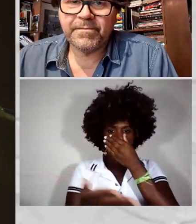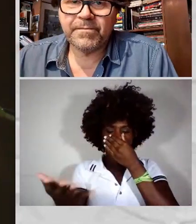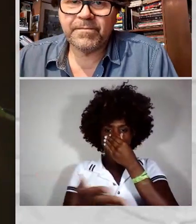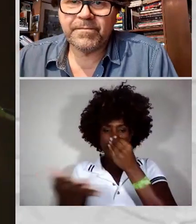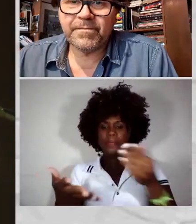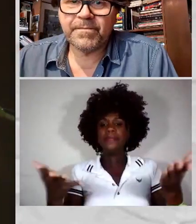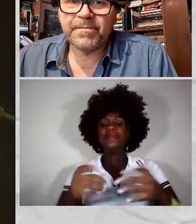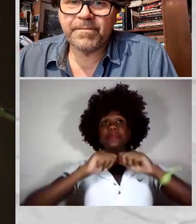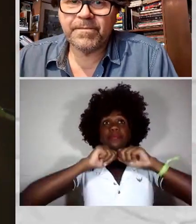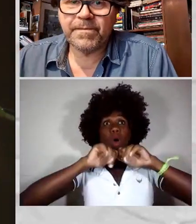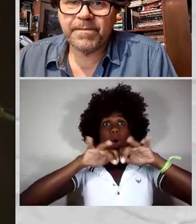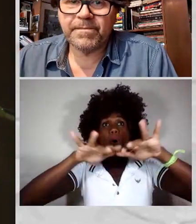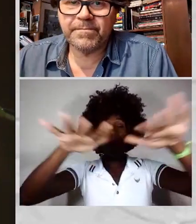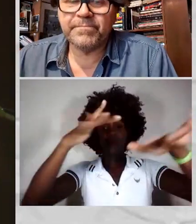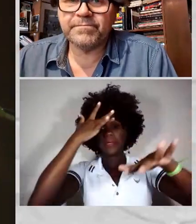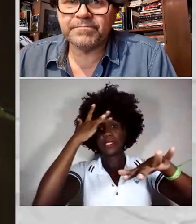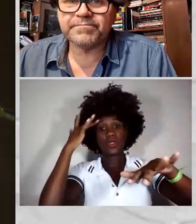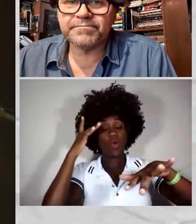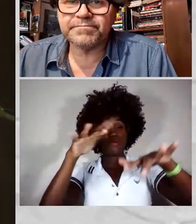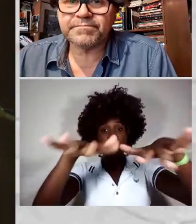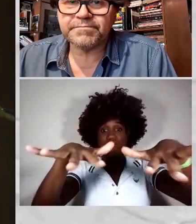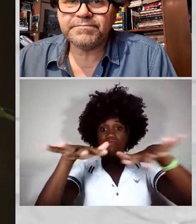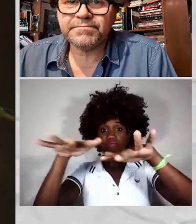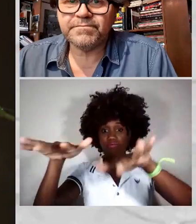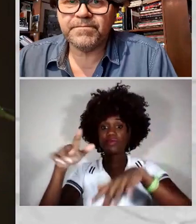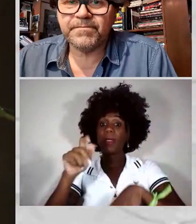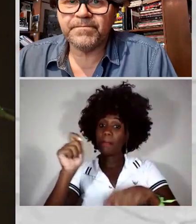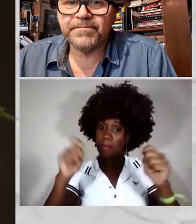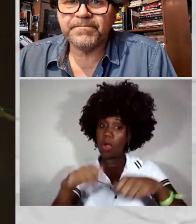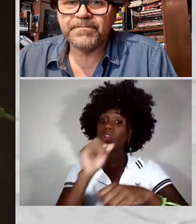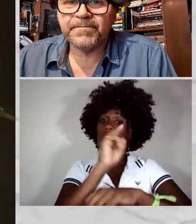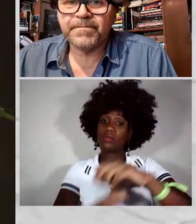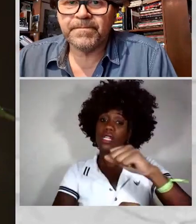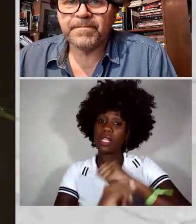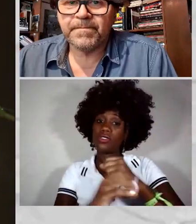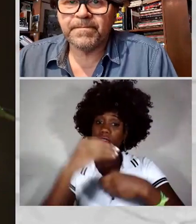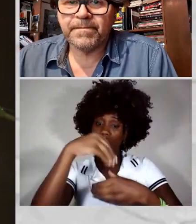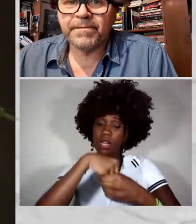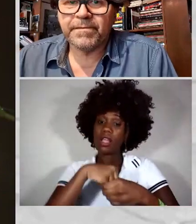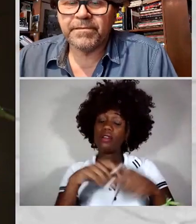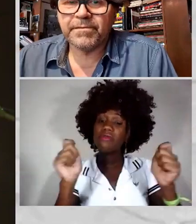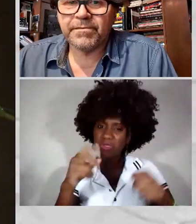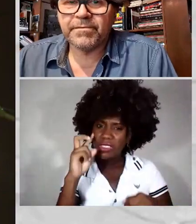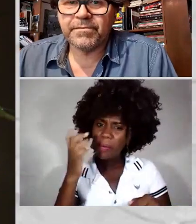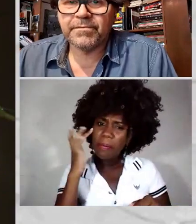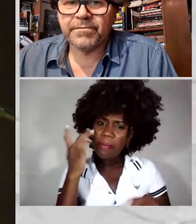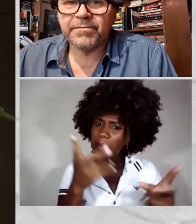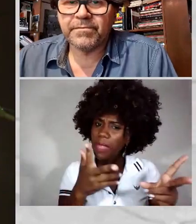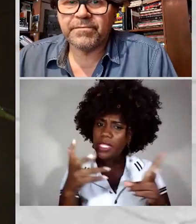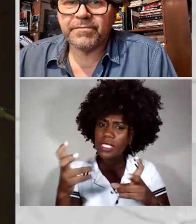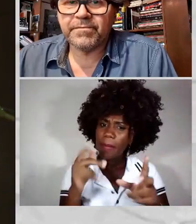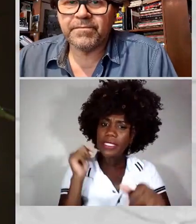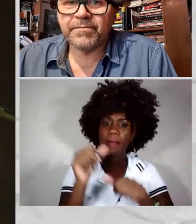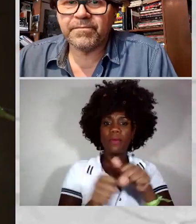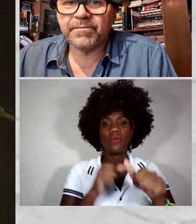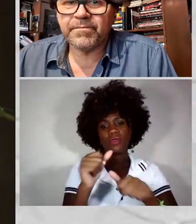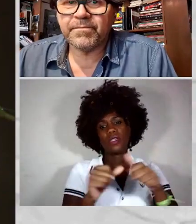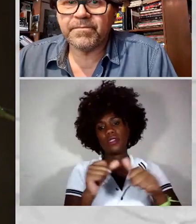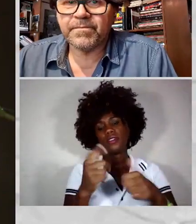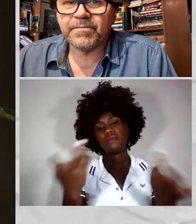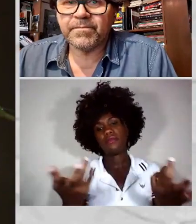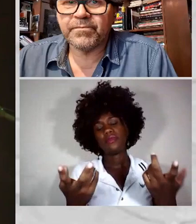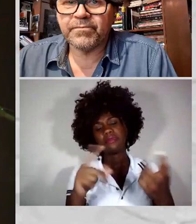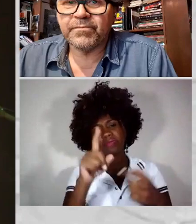maior. E também você pode ter ela disponível o tempo inteiro na internet. E como é que você vê isso também, essa coisa dessa nova forma,